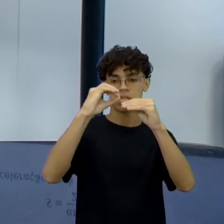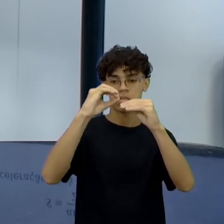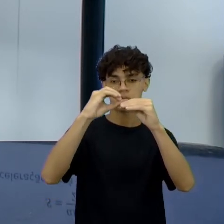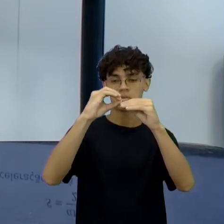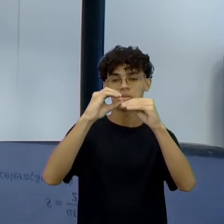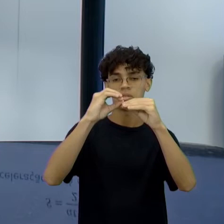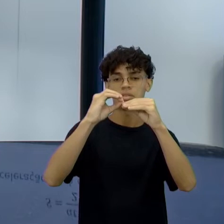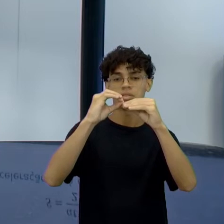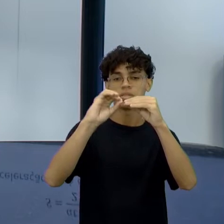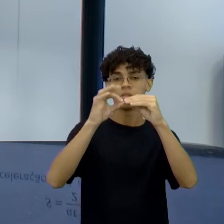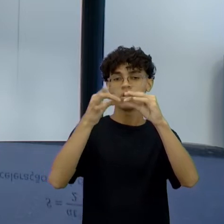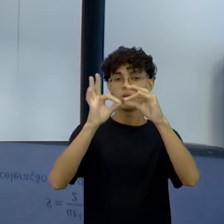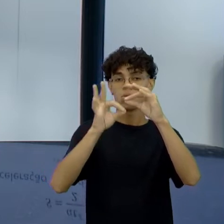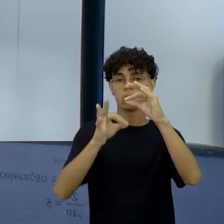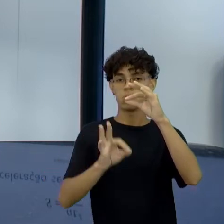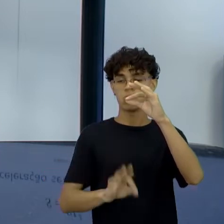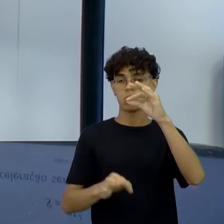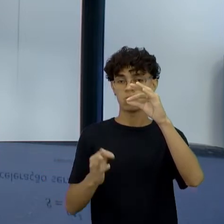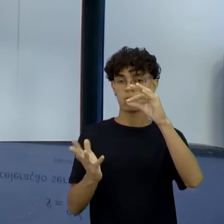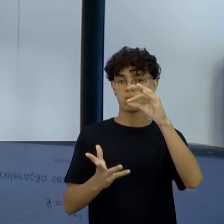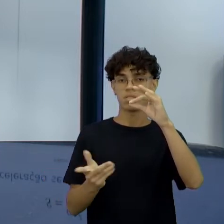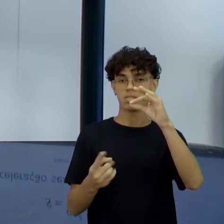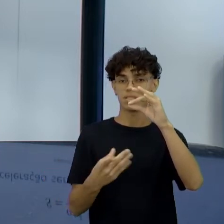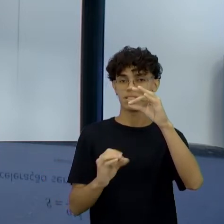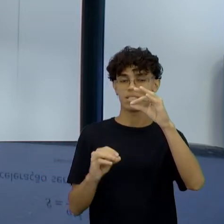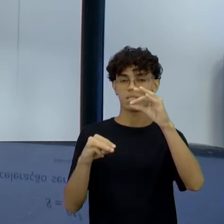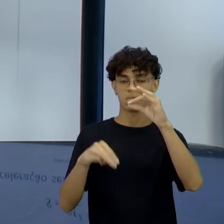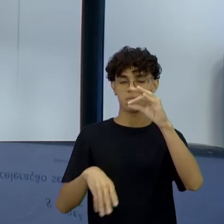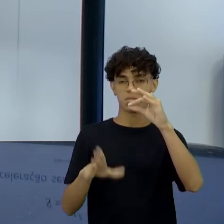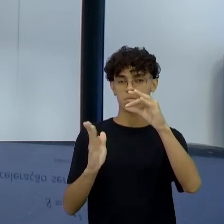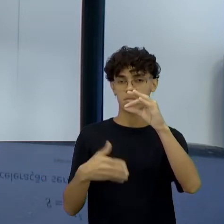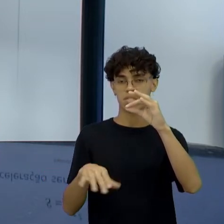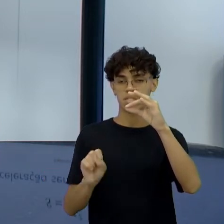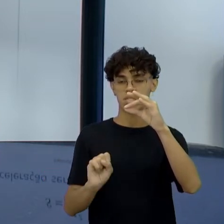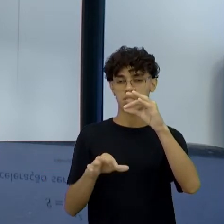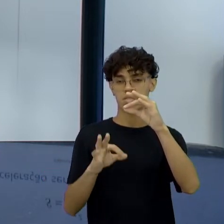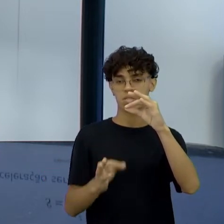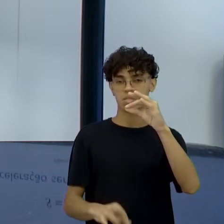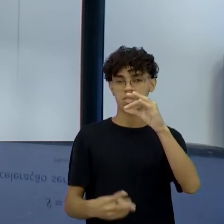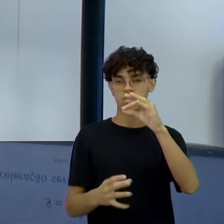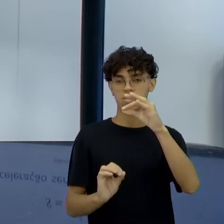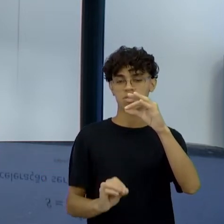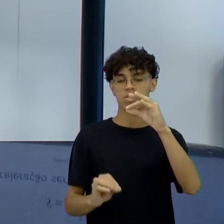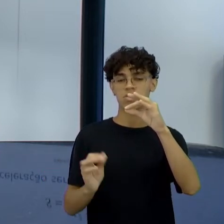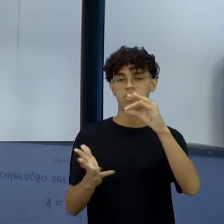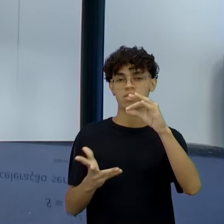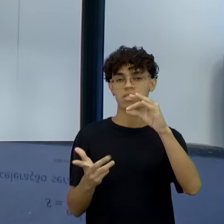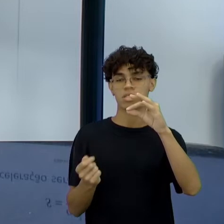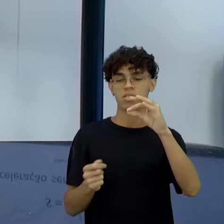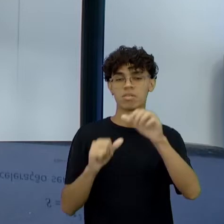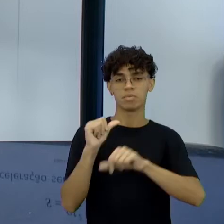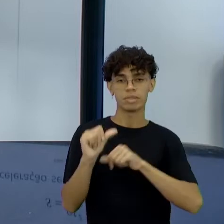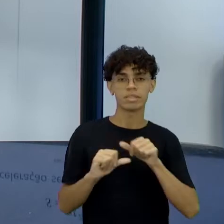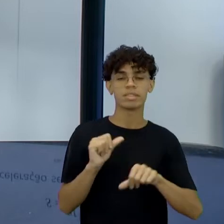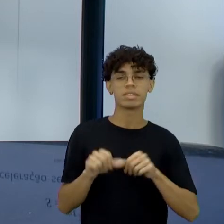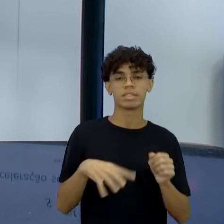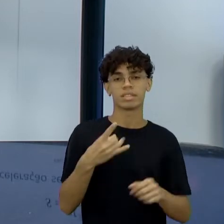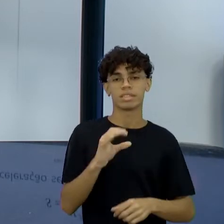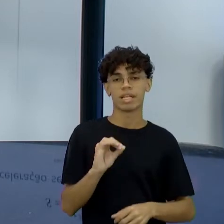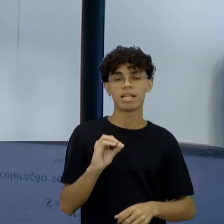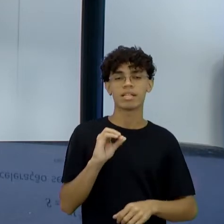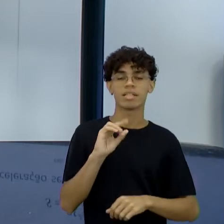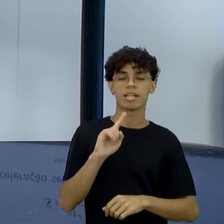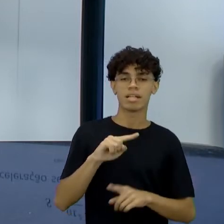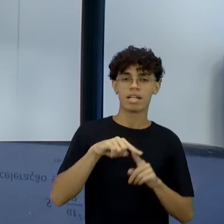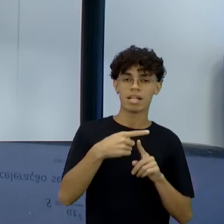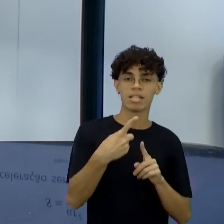Passou um segundo, essa velocidade virou 10 metros por segundo. Mais um segundo virou 20, vai aumentando de 10 em 10, tá certo? Até chegar lá no